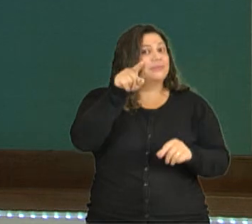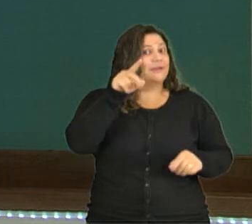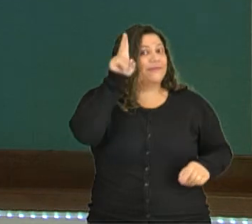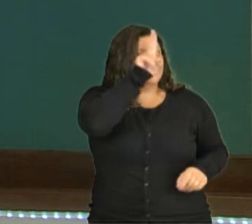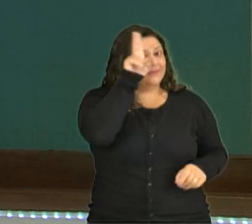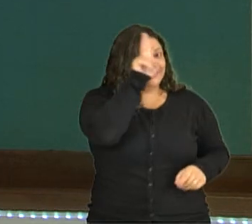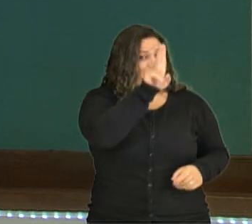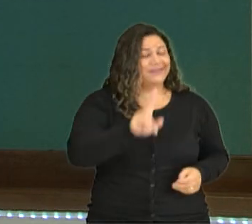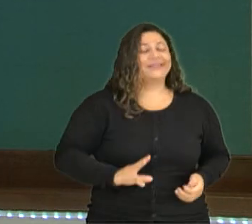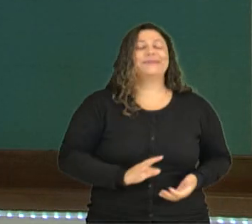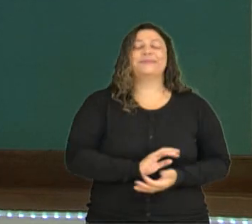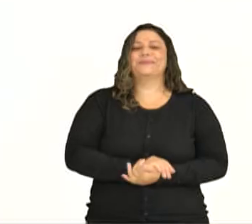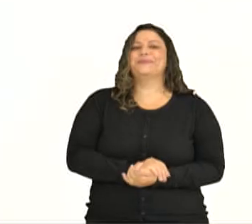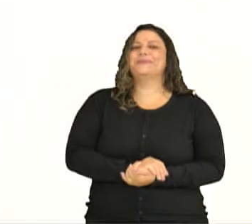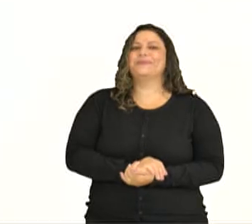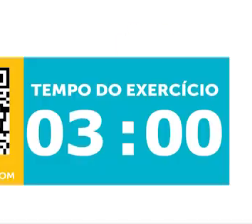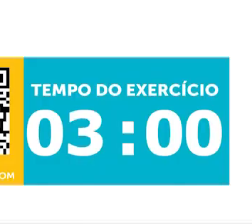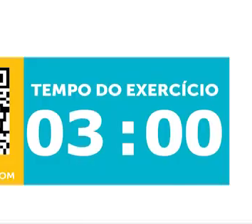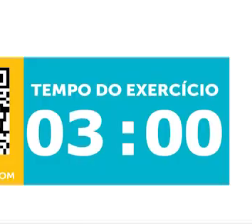vocês lembram. Vamos lá?